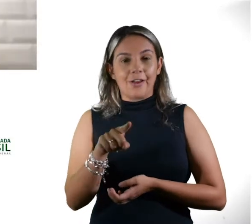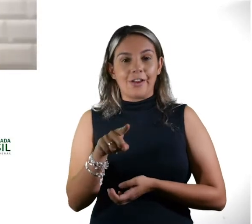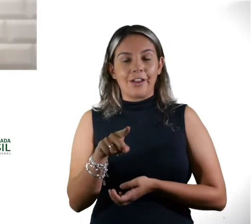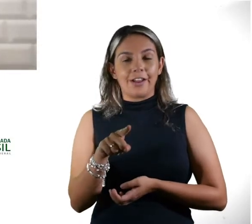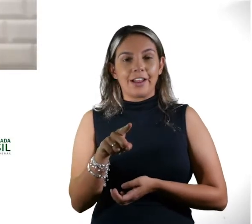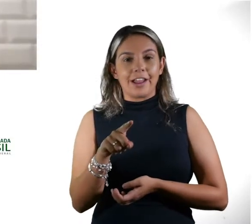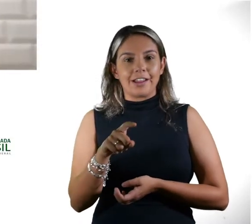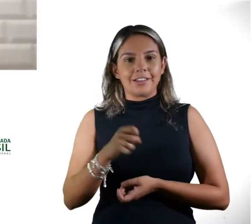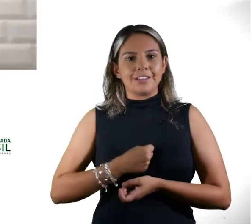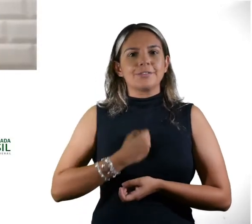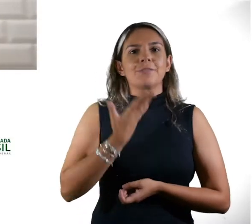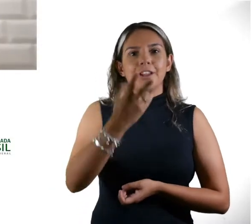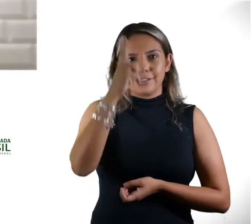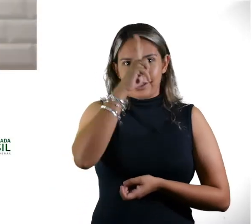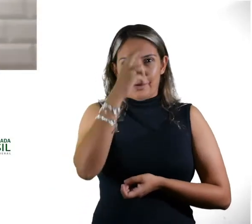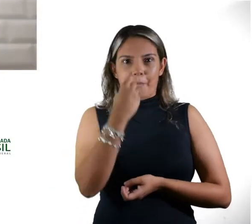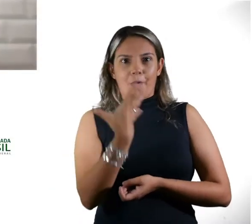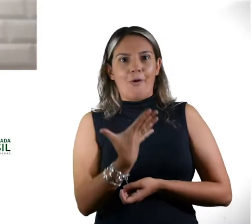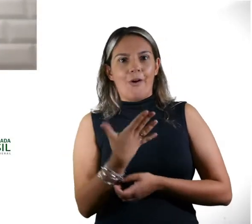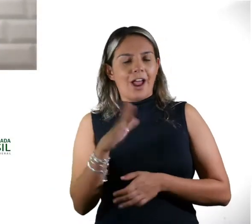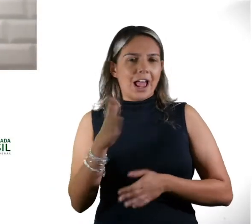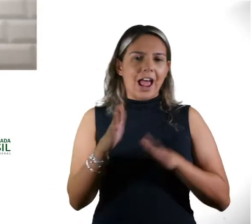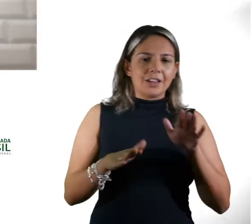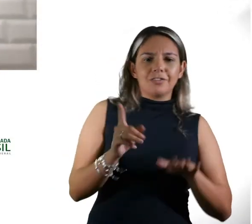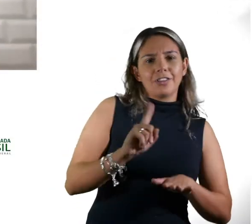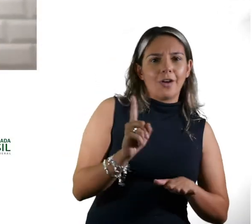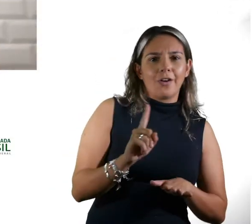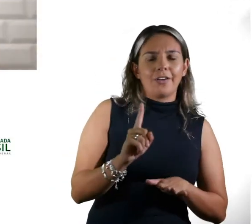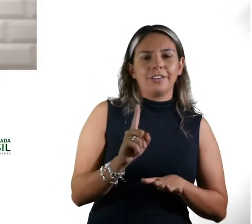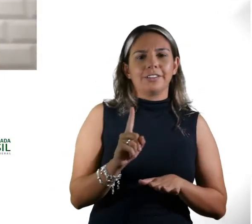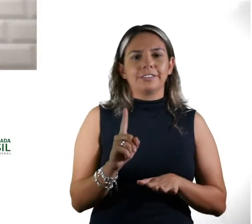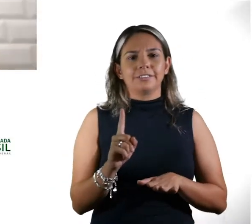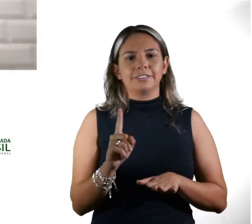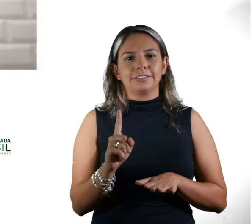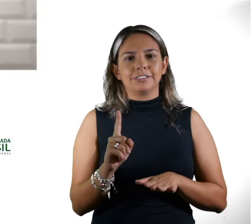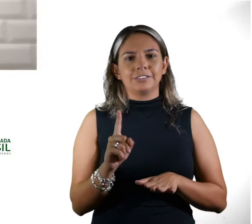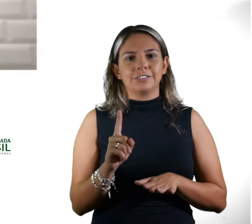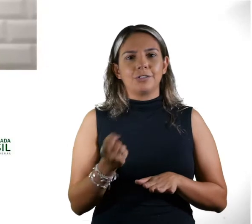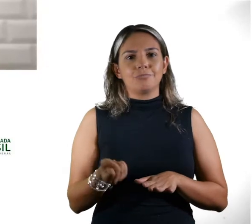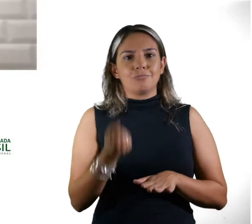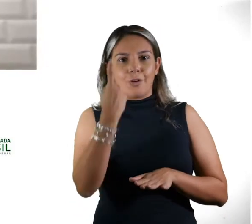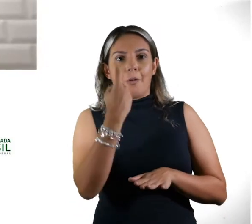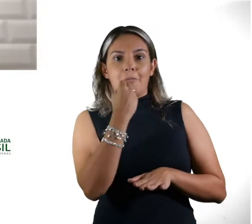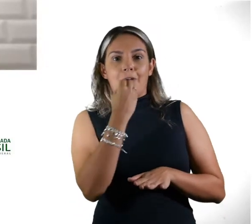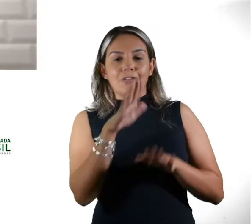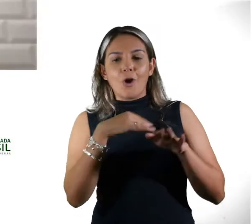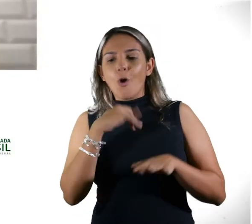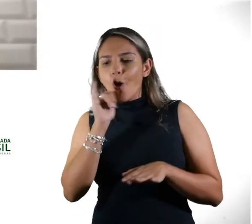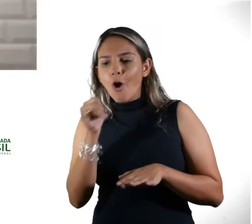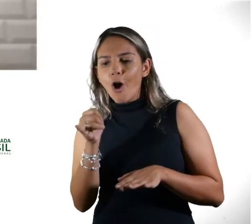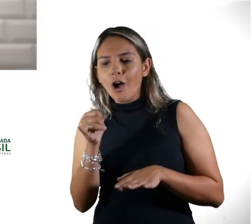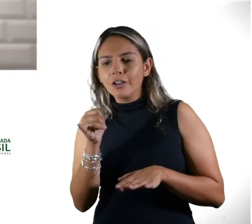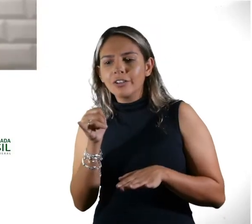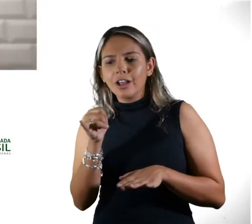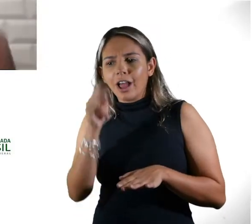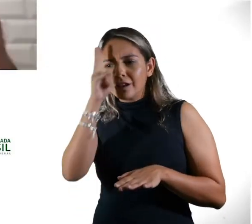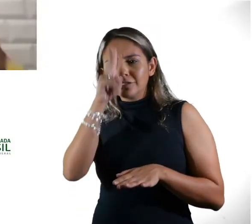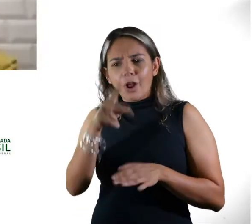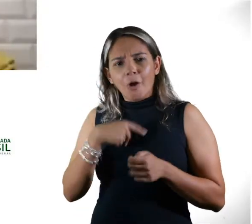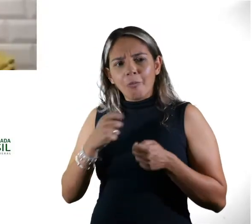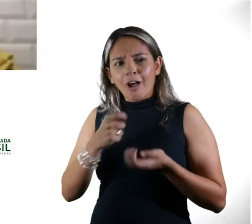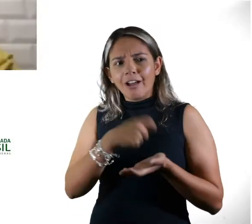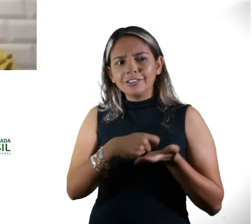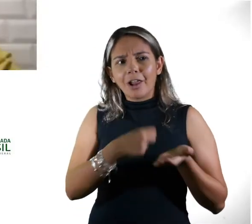vezes sai uma história boa nisto tudo, outras vezes não. Mas neste processo às vezes acontece uma boa história, não é? Outras vezes hoje,